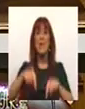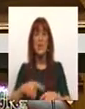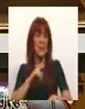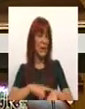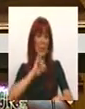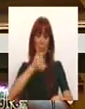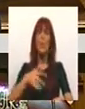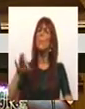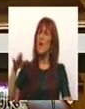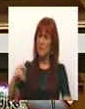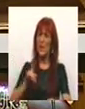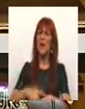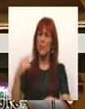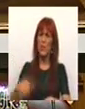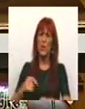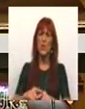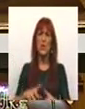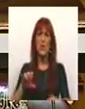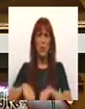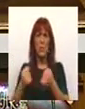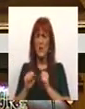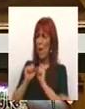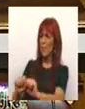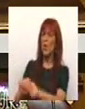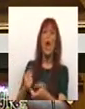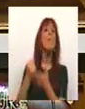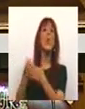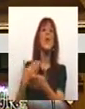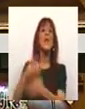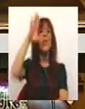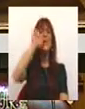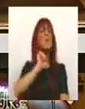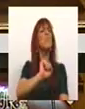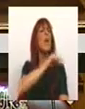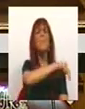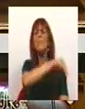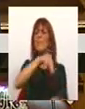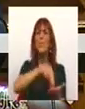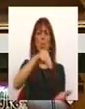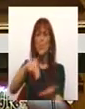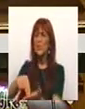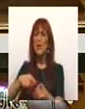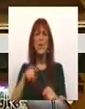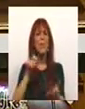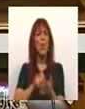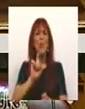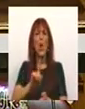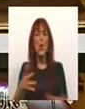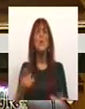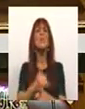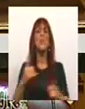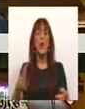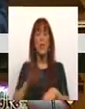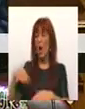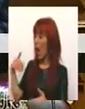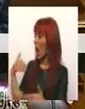não tem tempo, mas o PCP, que tem tempo, com partidos que apoiam o Governo, qual é que é a vossa posição sobre este porto? Isto porquê? Porque